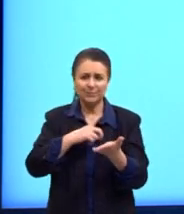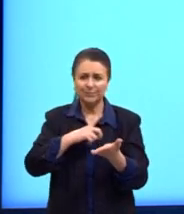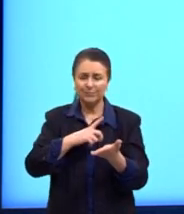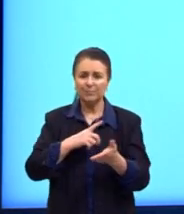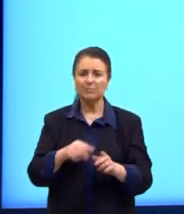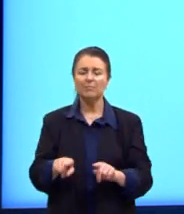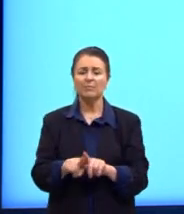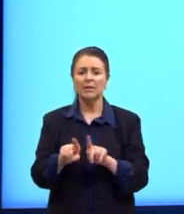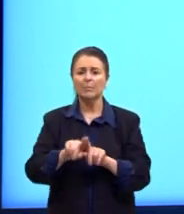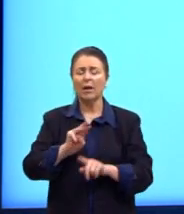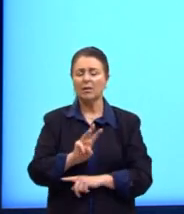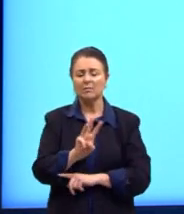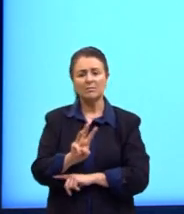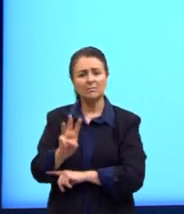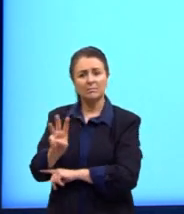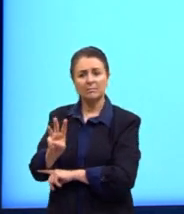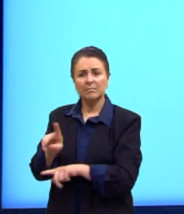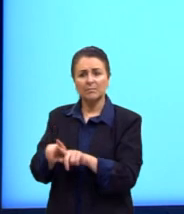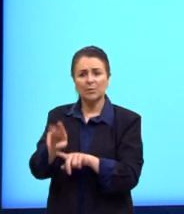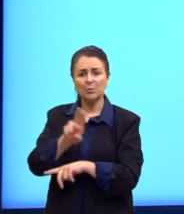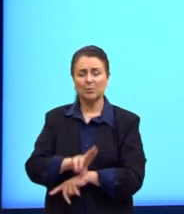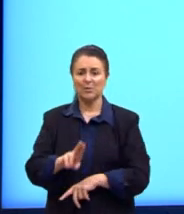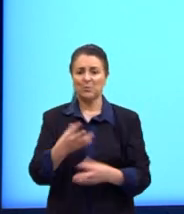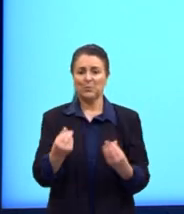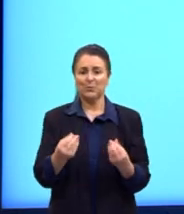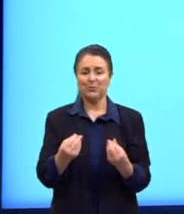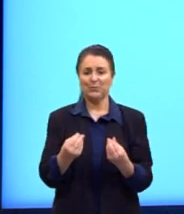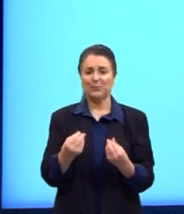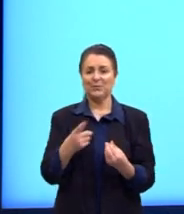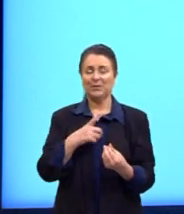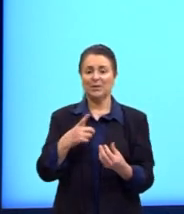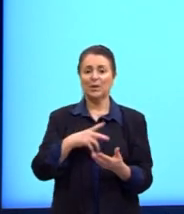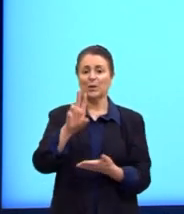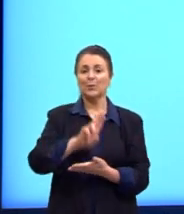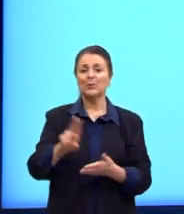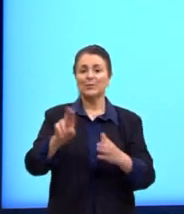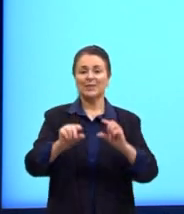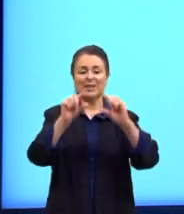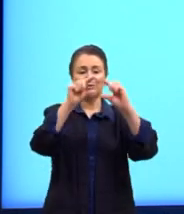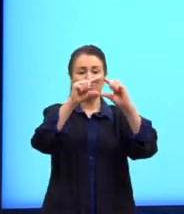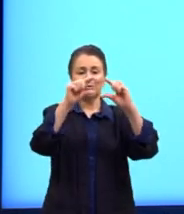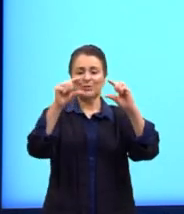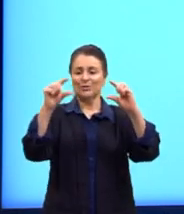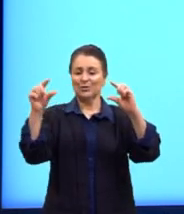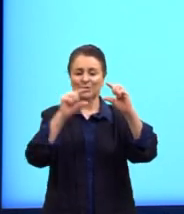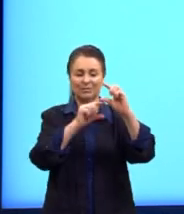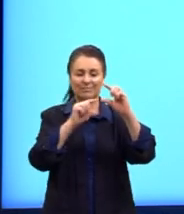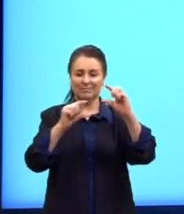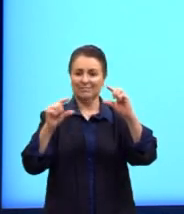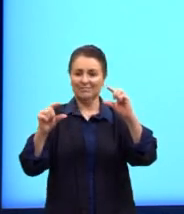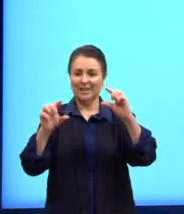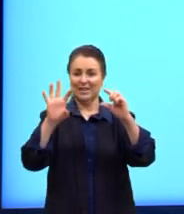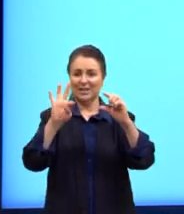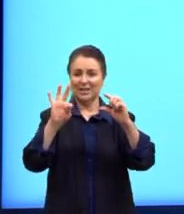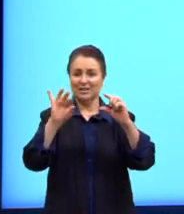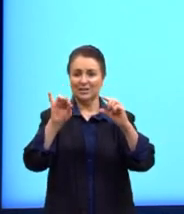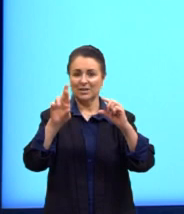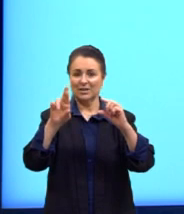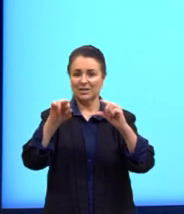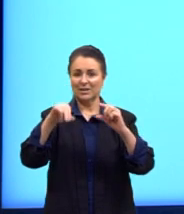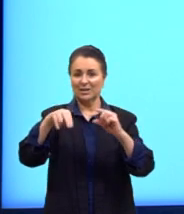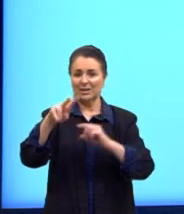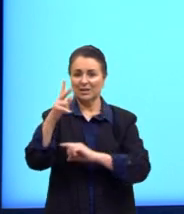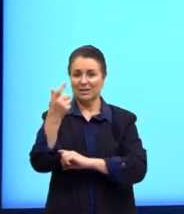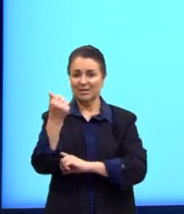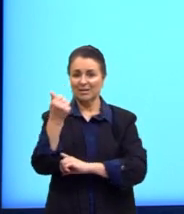nem sites a gente tem muito uso de tirinhas pode-se dizer também que são como